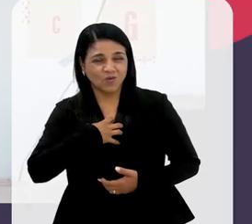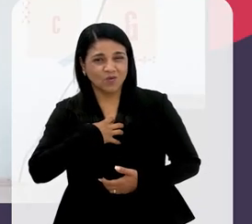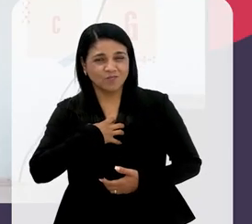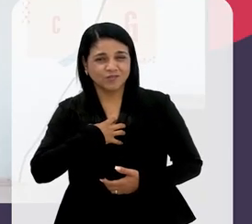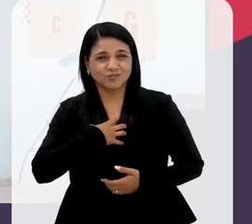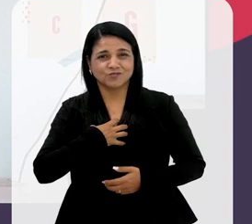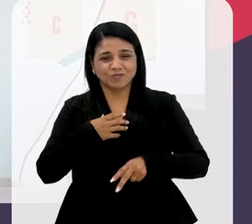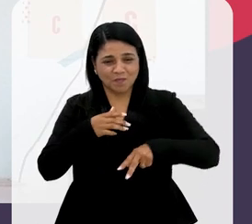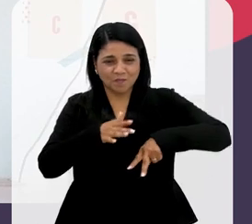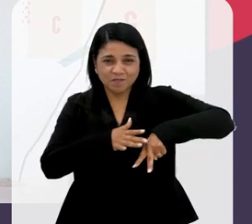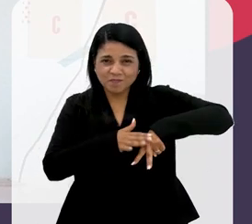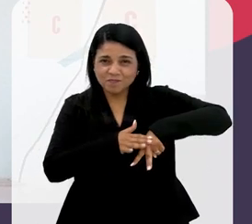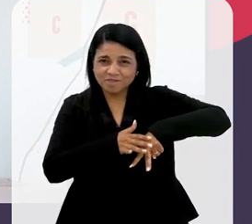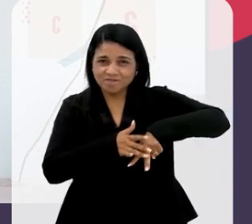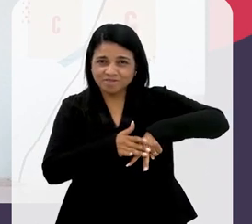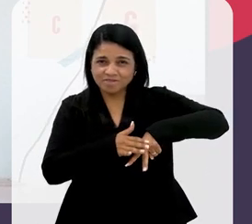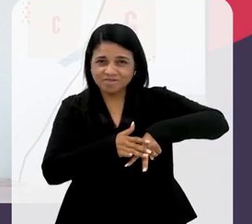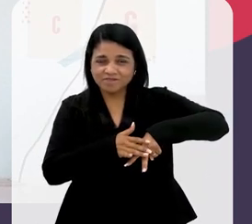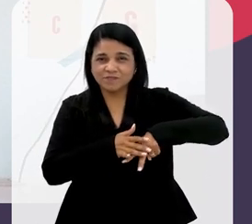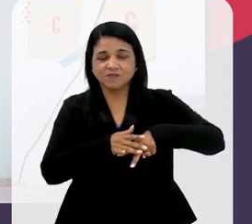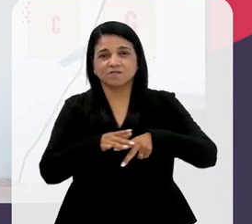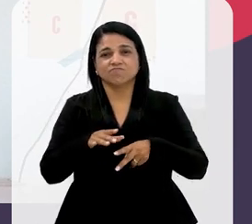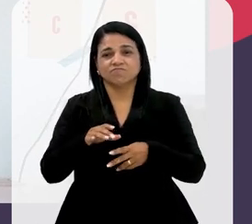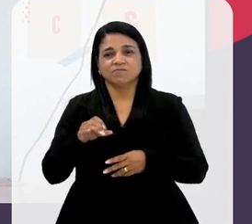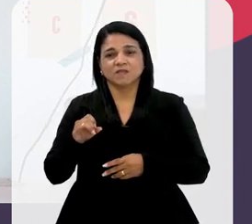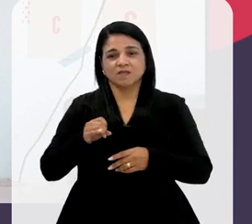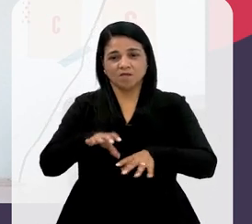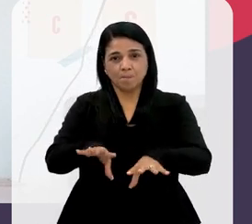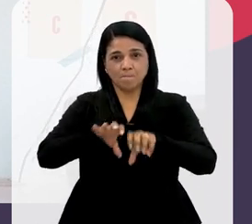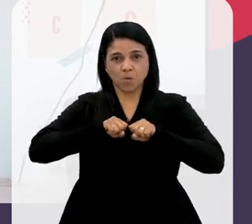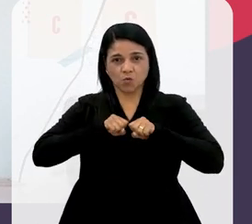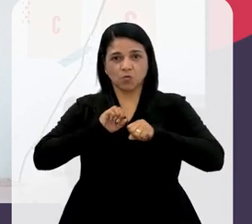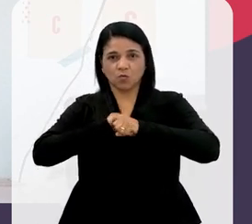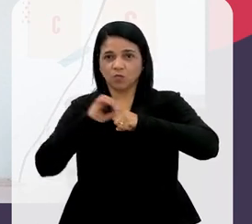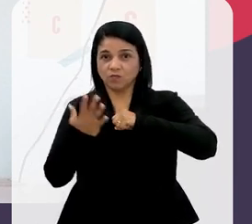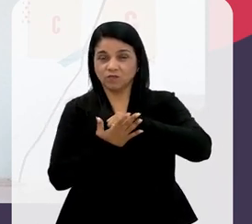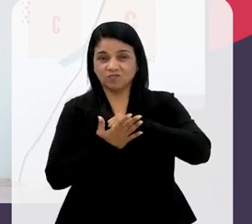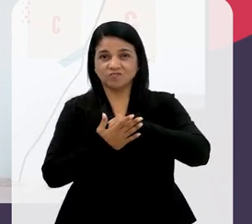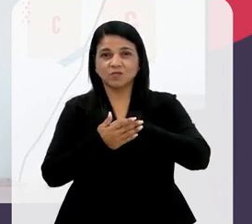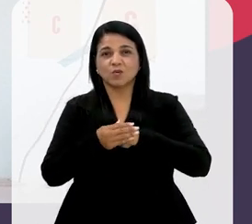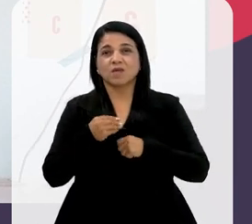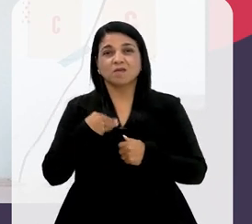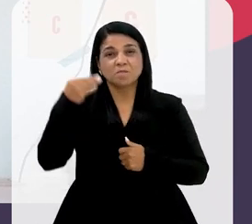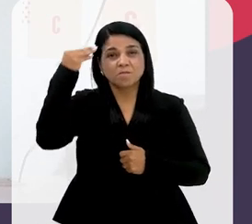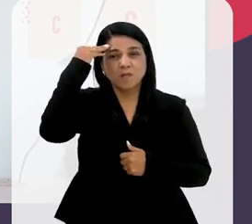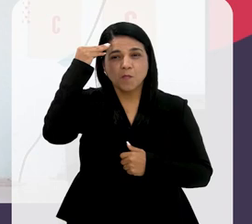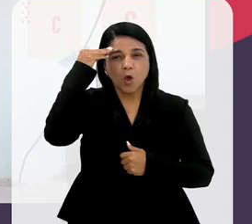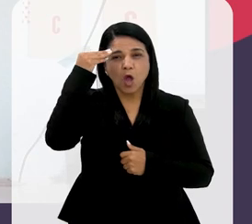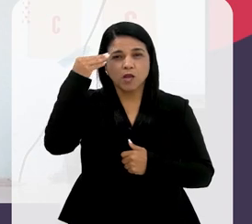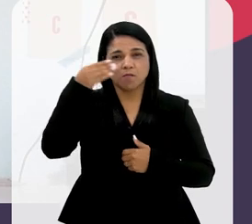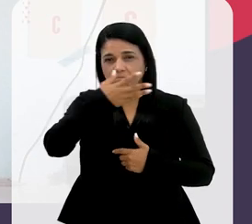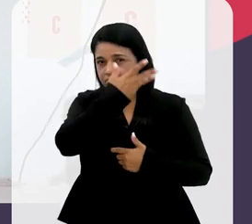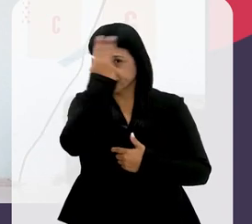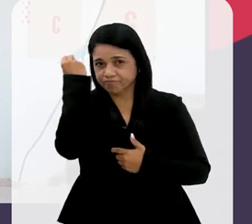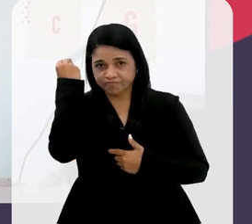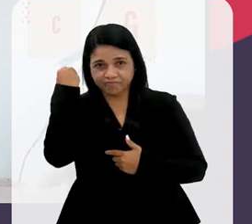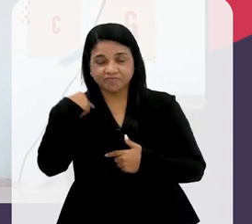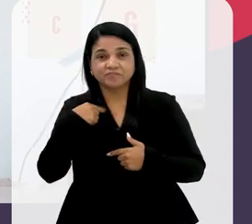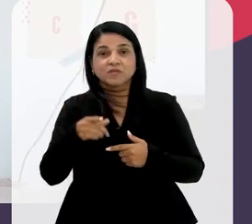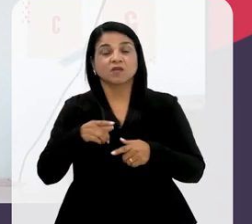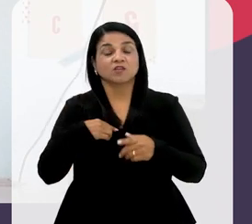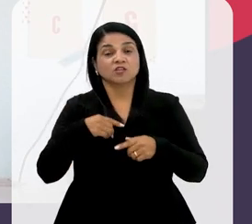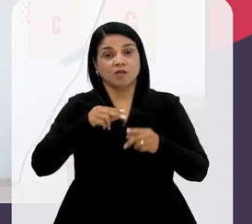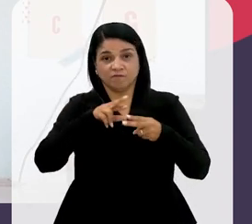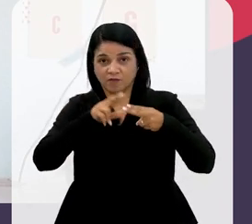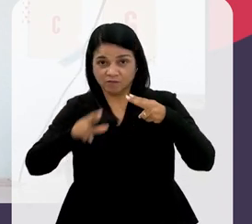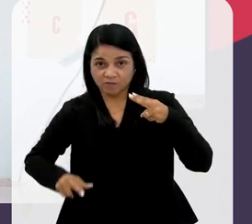Um dos sintomas mais comuns em pacientes após uma infecção por Covid-19 é a perda de memória. Pesquisadores da UFRJ e